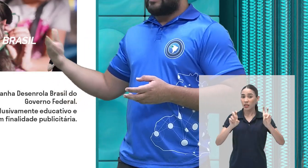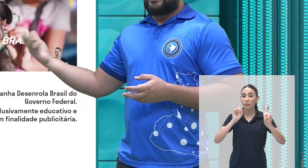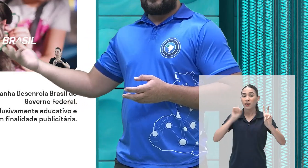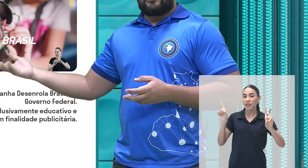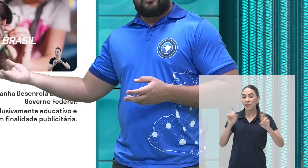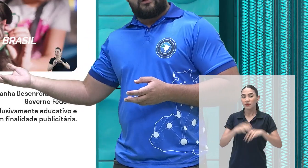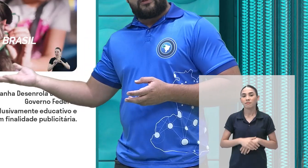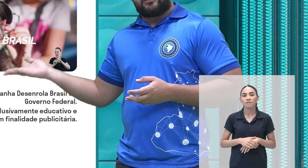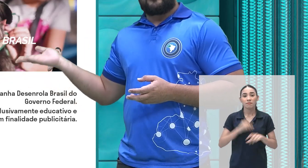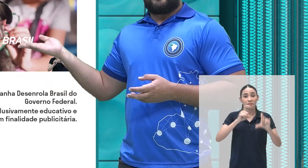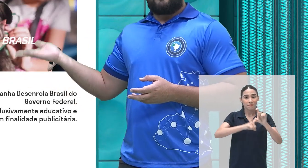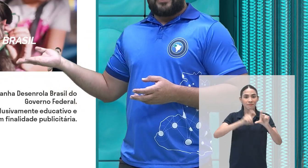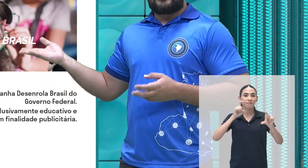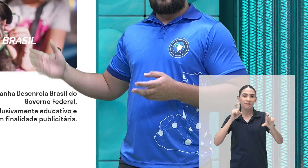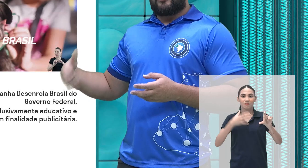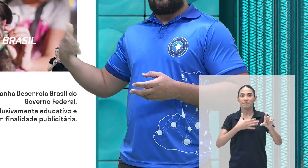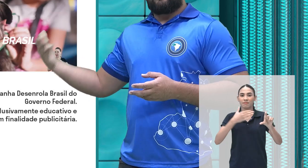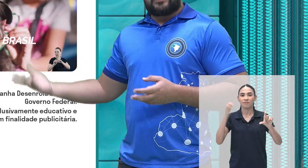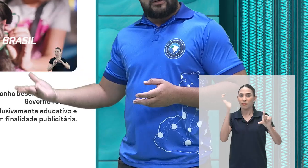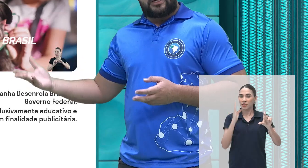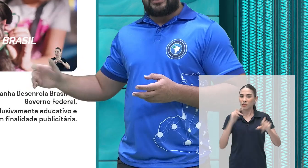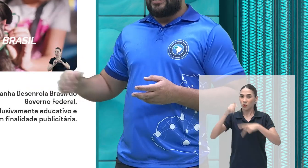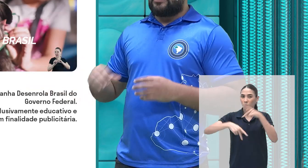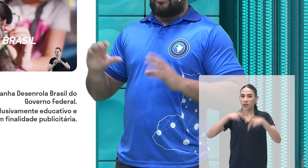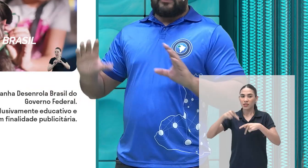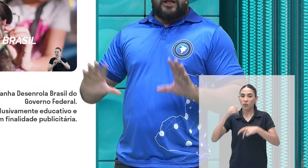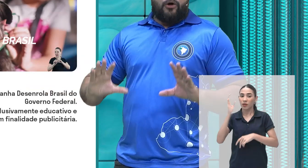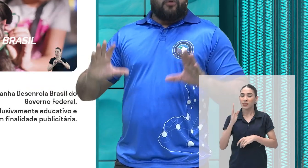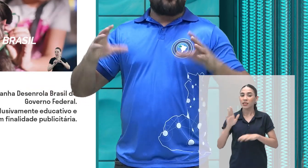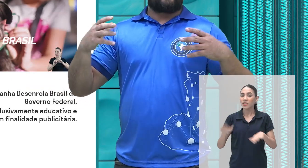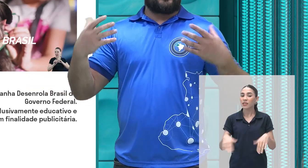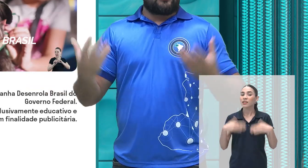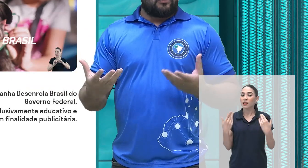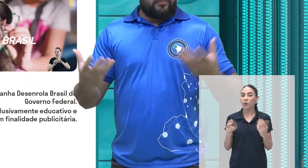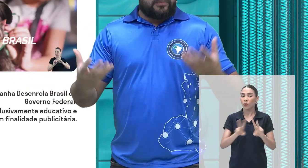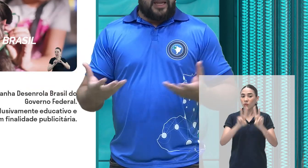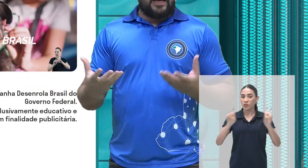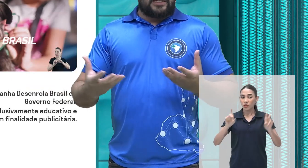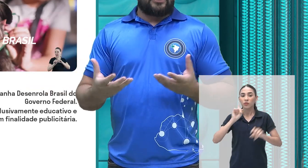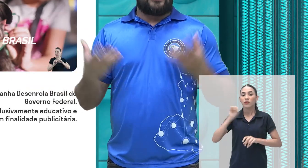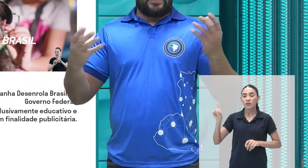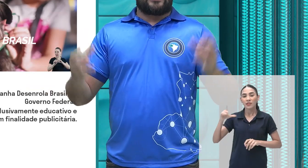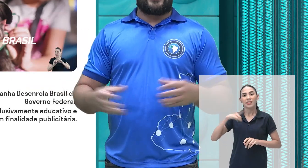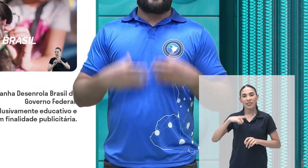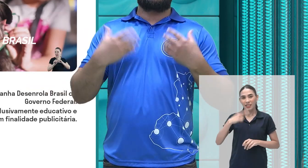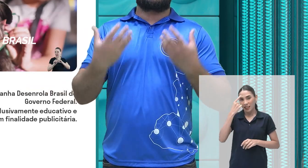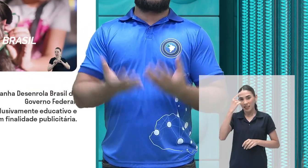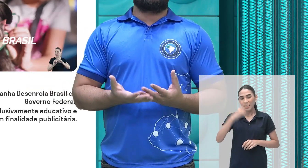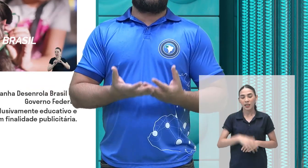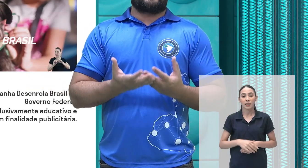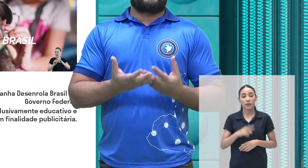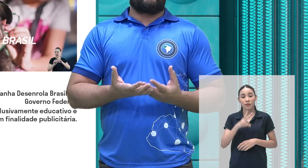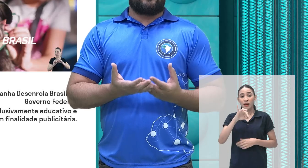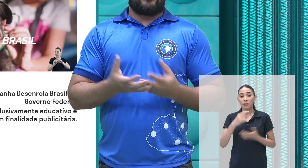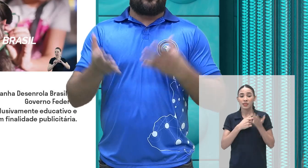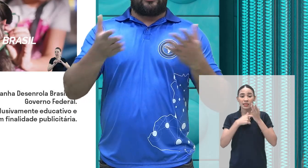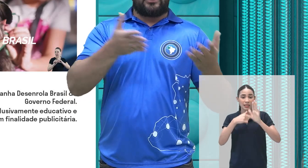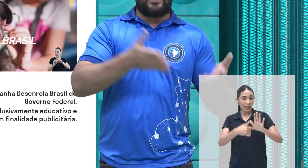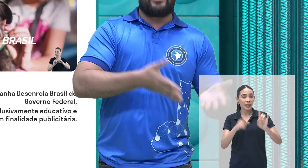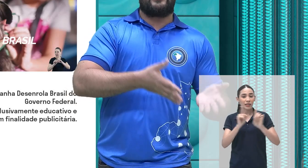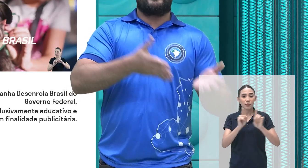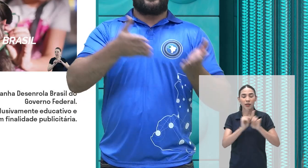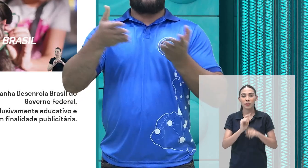seja, saia das dívidas Brasil, a população brasileira. Então, o título tem essa ideia, traz essa conotação